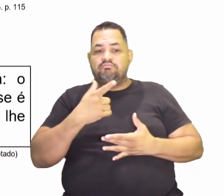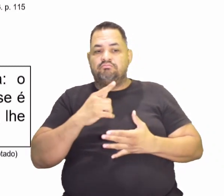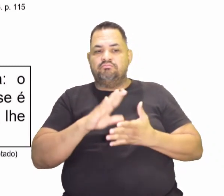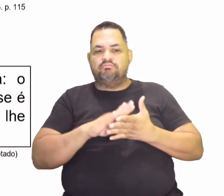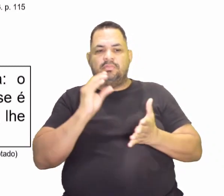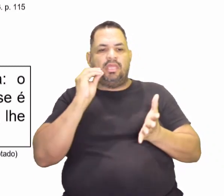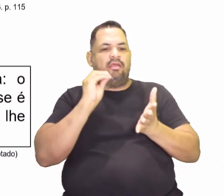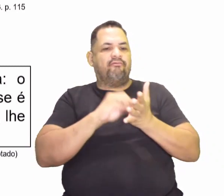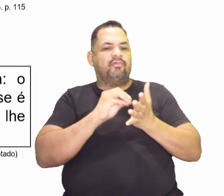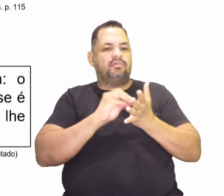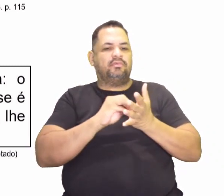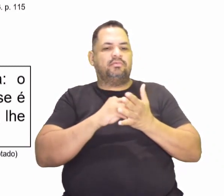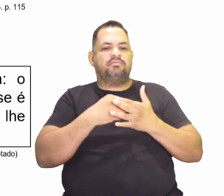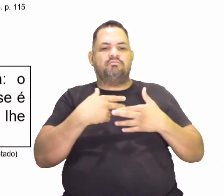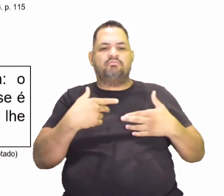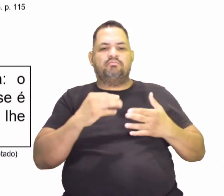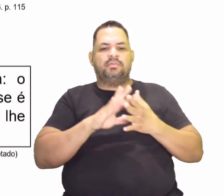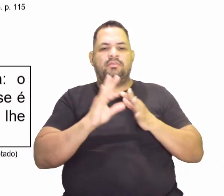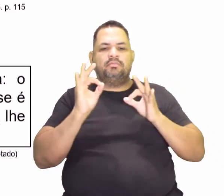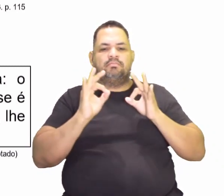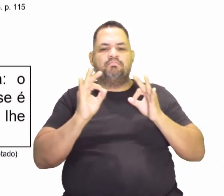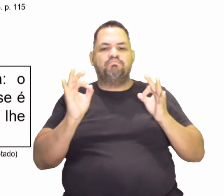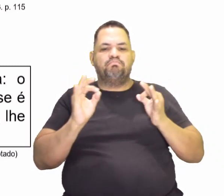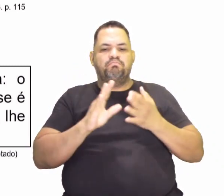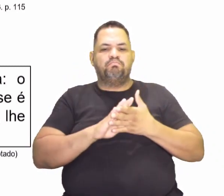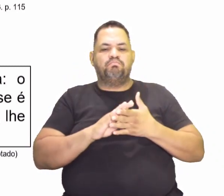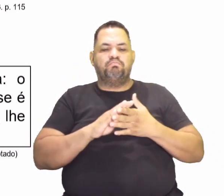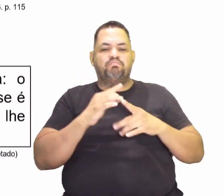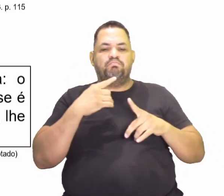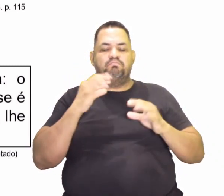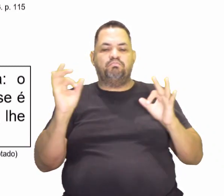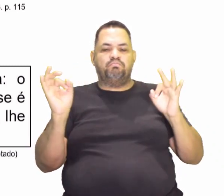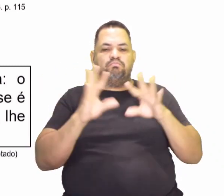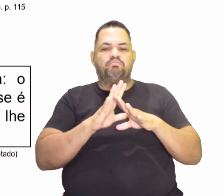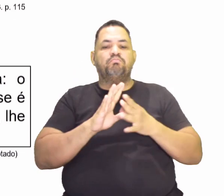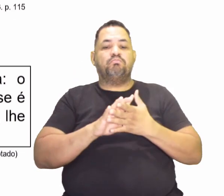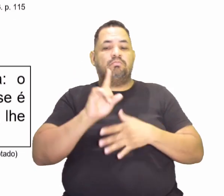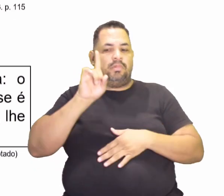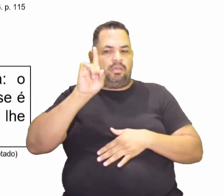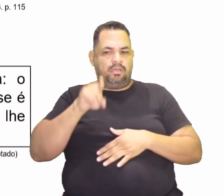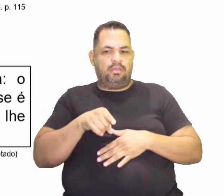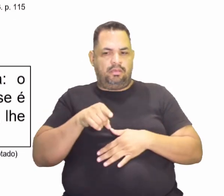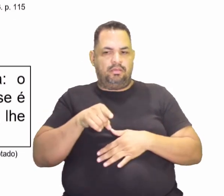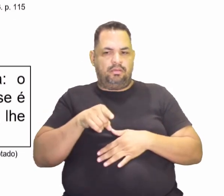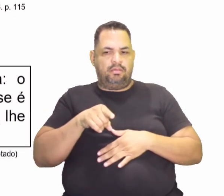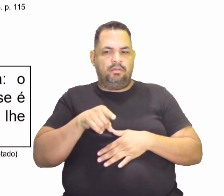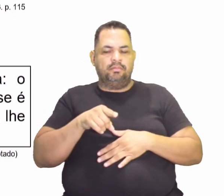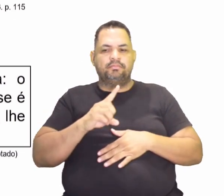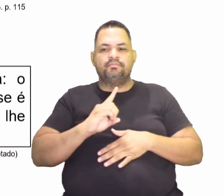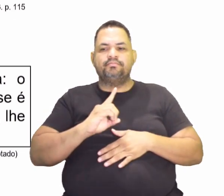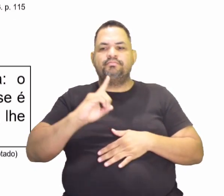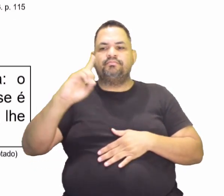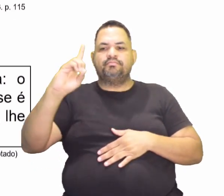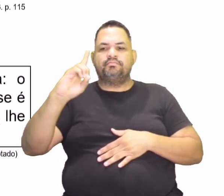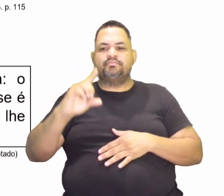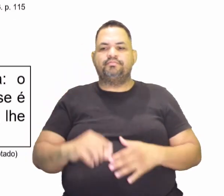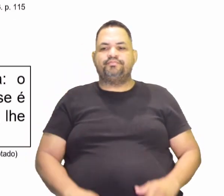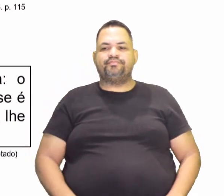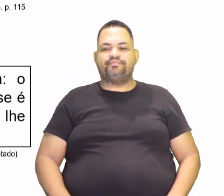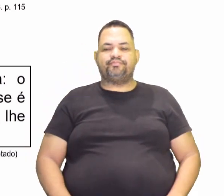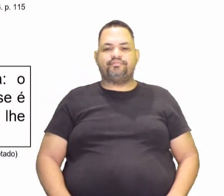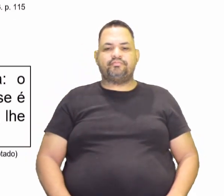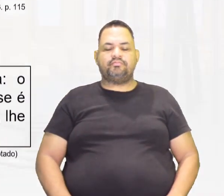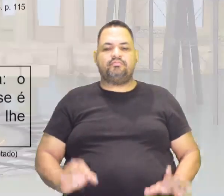lhe faltaria algo para ser perfeito. Portanto, ele existe. Então tá aí. A ideia